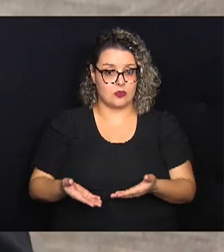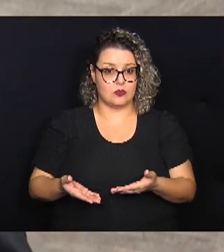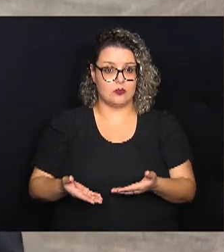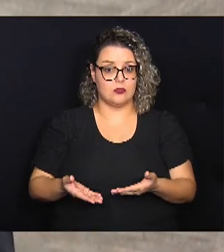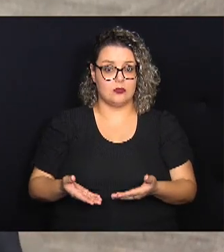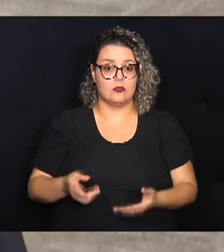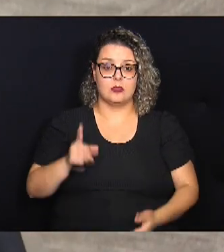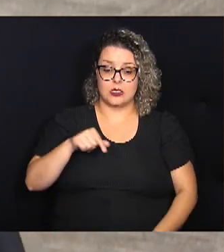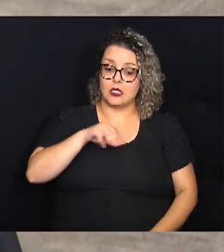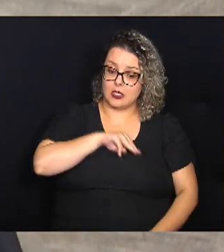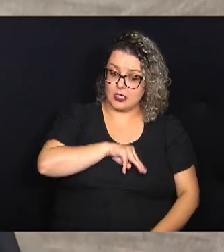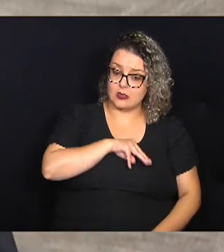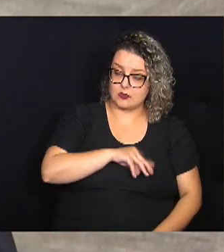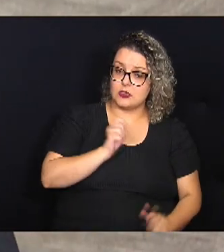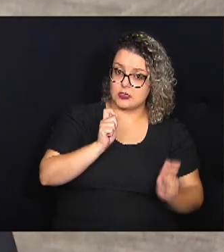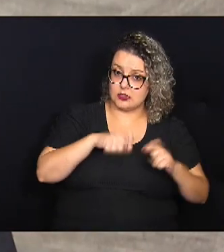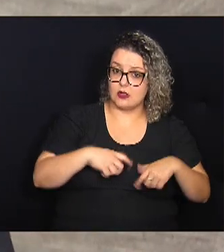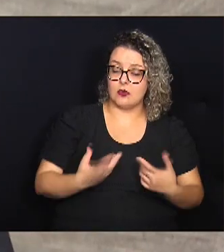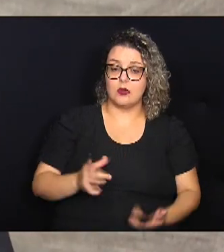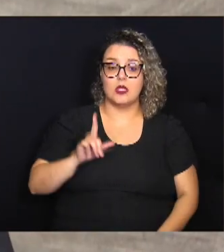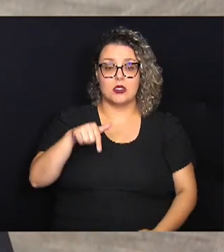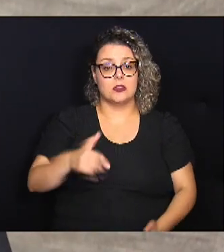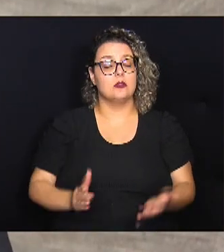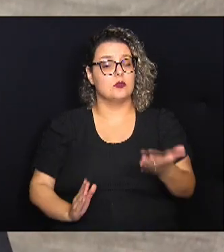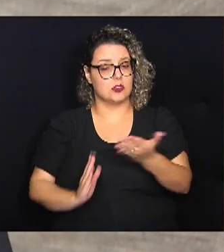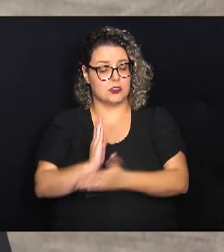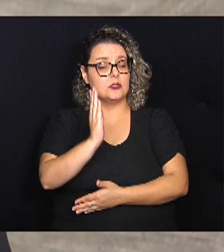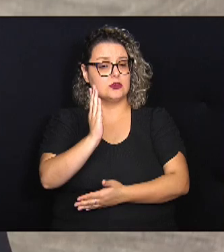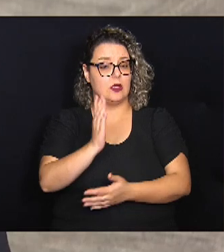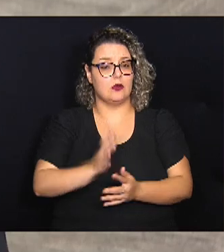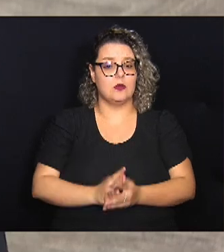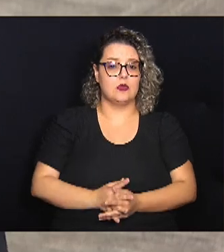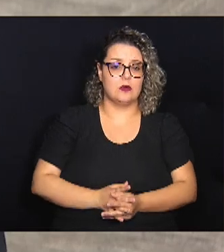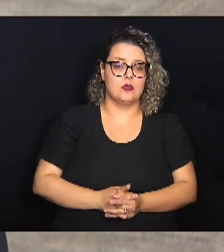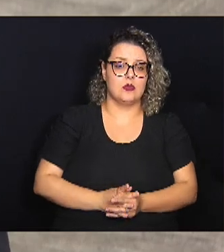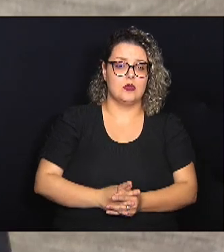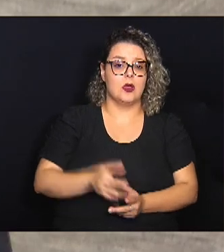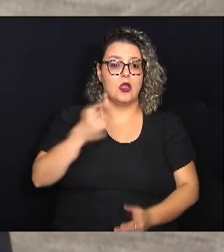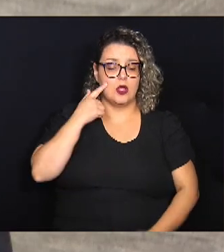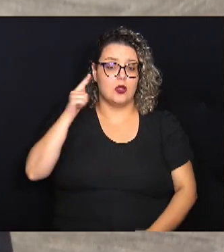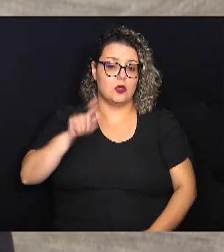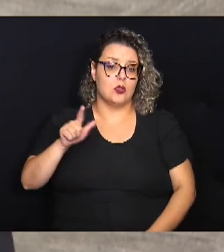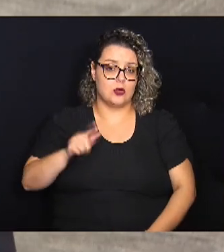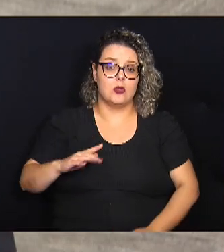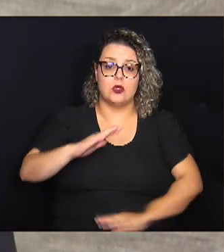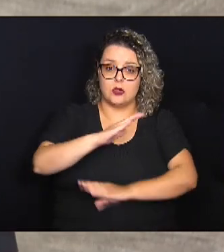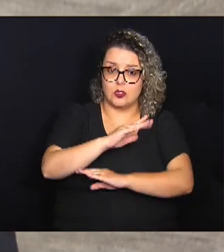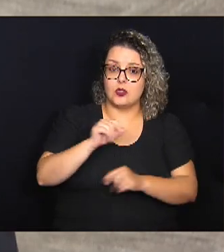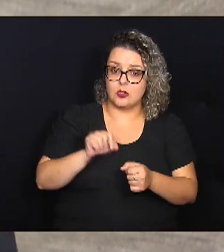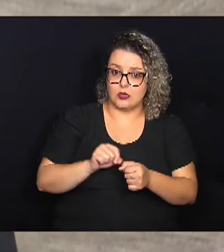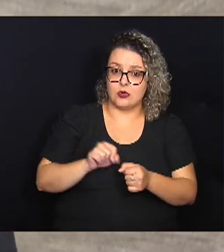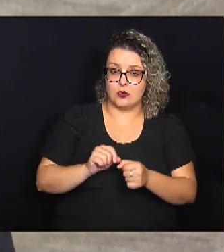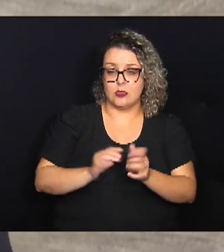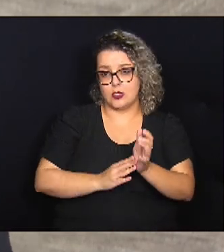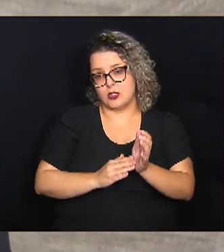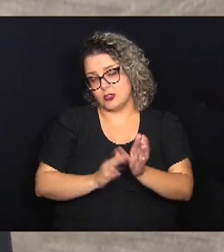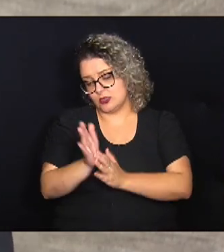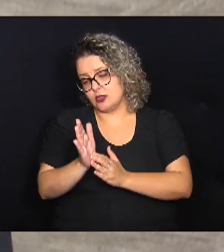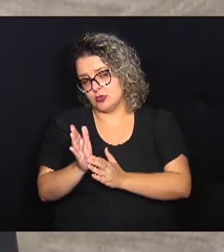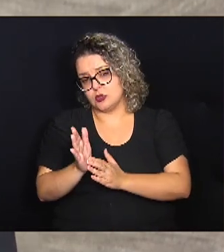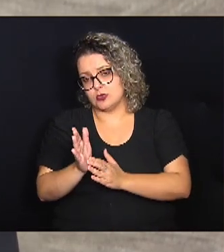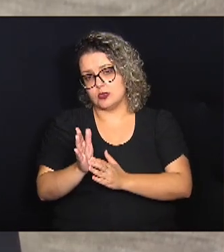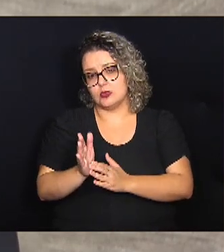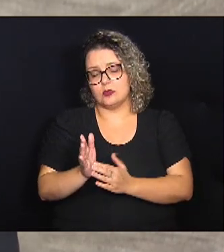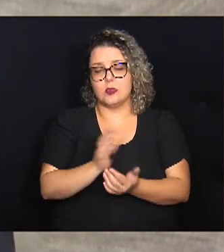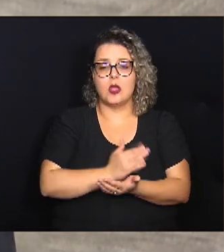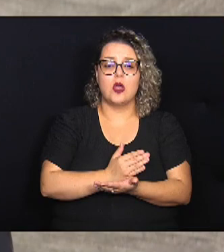sua missão. E após a aprovação, aí, obviamente, a Câmara deve fazer um concurso público, né, já para começar